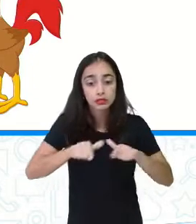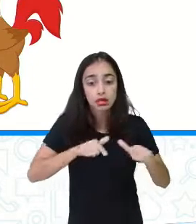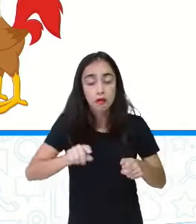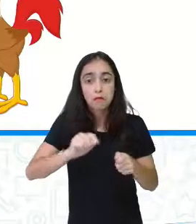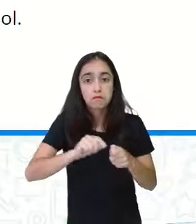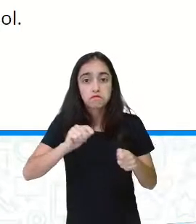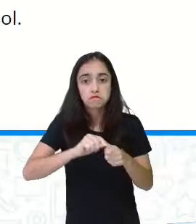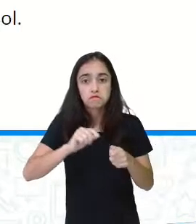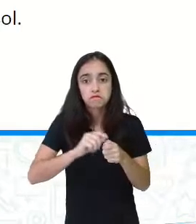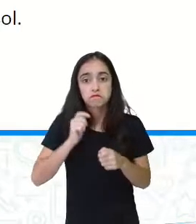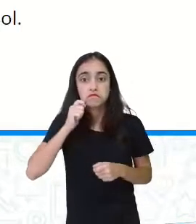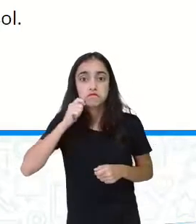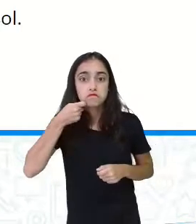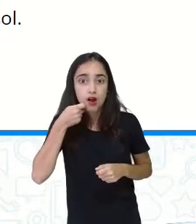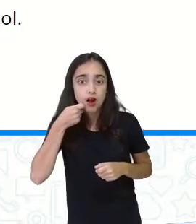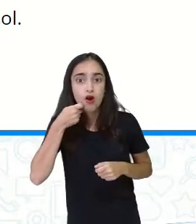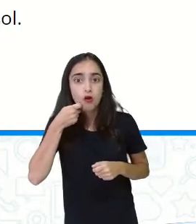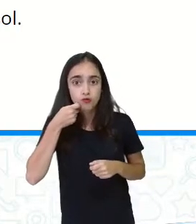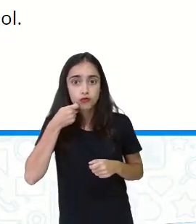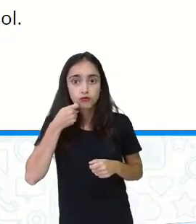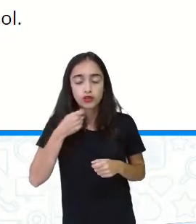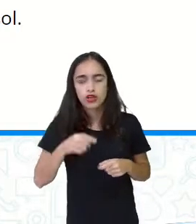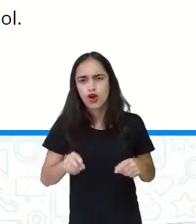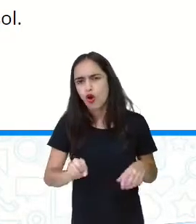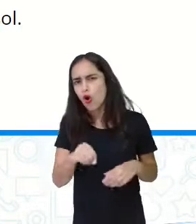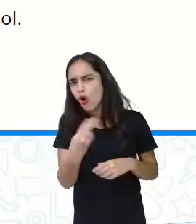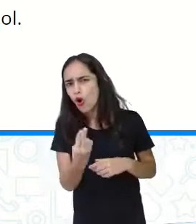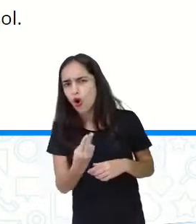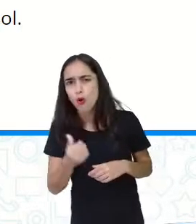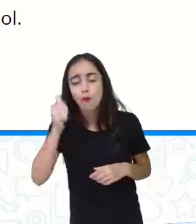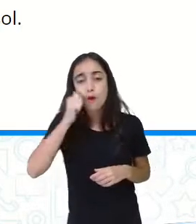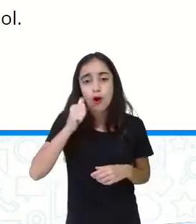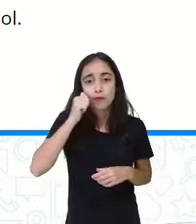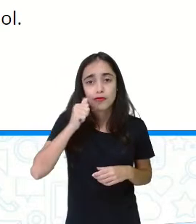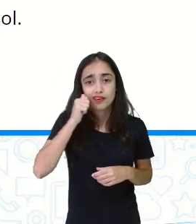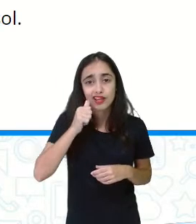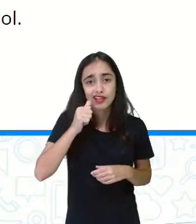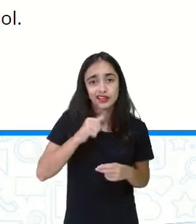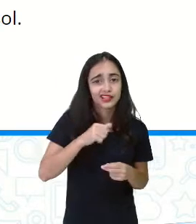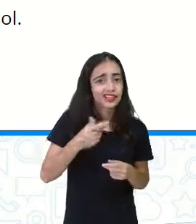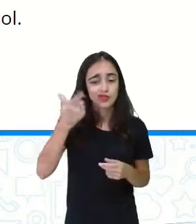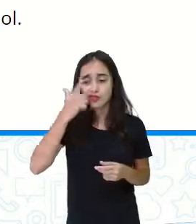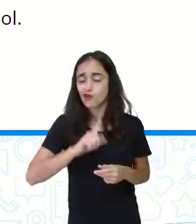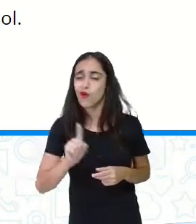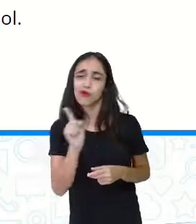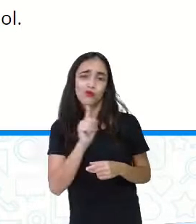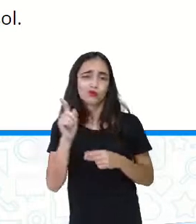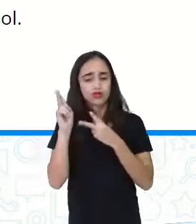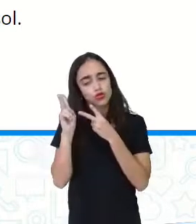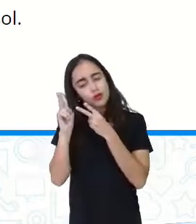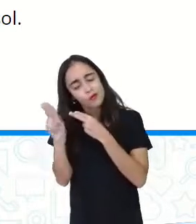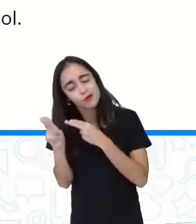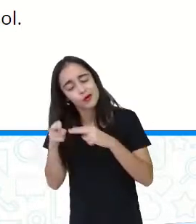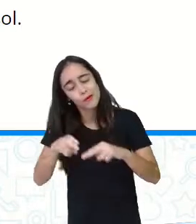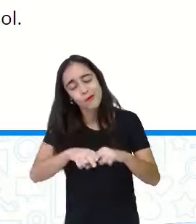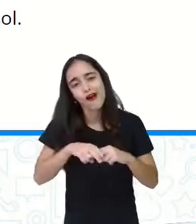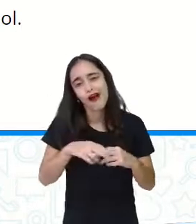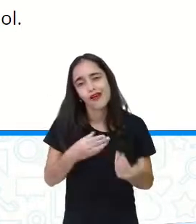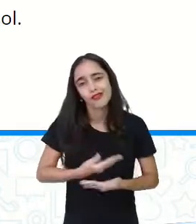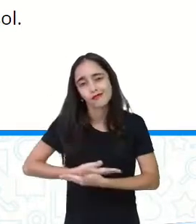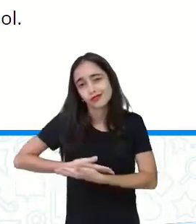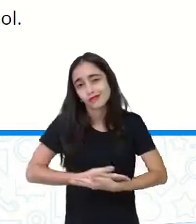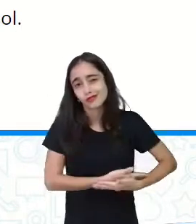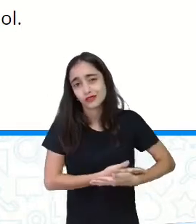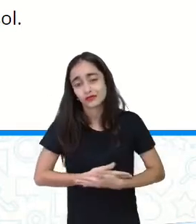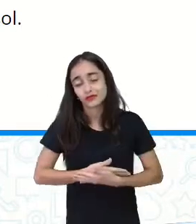não dormiu por causa do bebê ele canta porque seu instinto lhe diz que deve cantar sua missão é